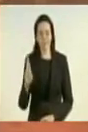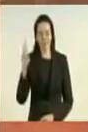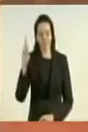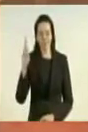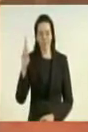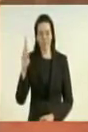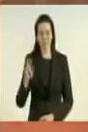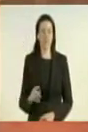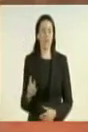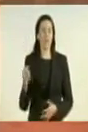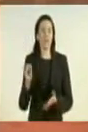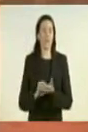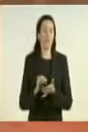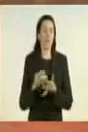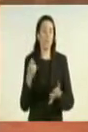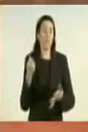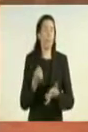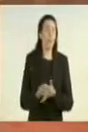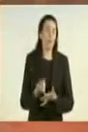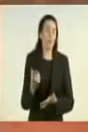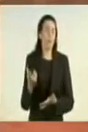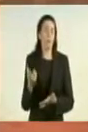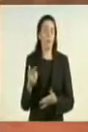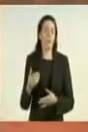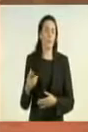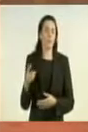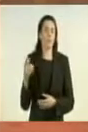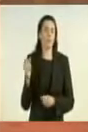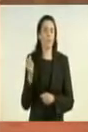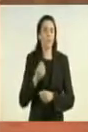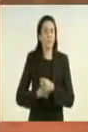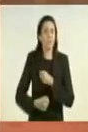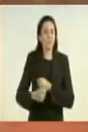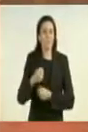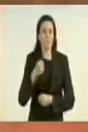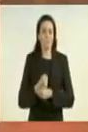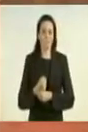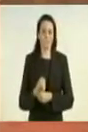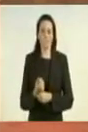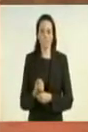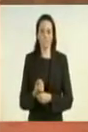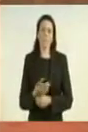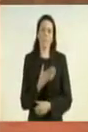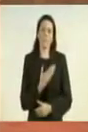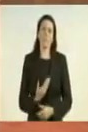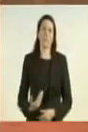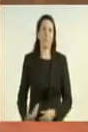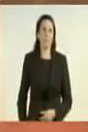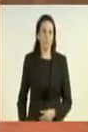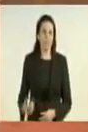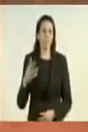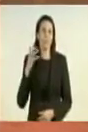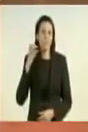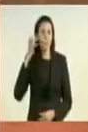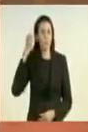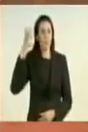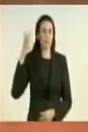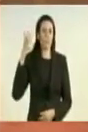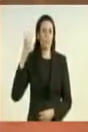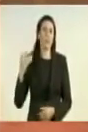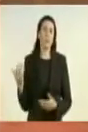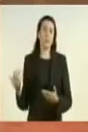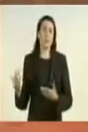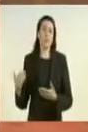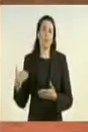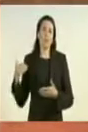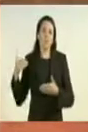a partir do período de transição do governo Rosiana Sarney para a administração de Flávio Dino. Os repasses para